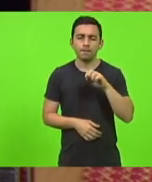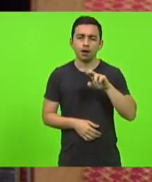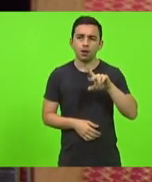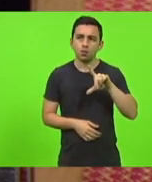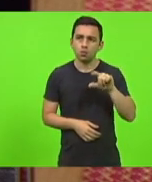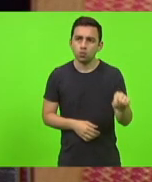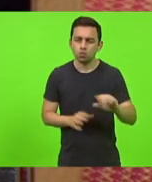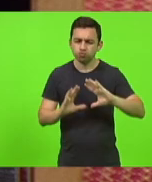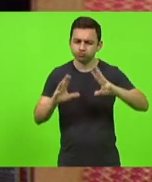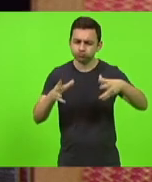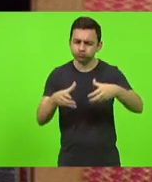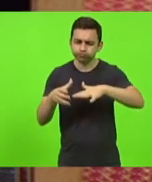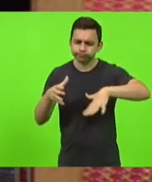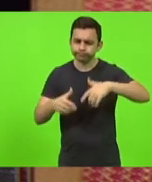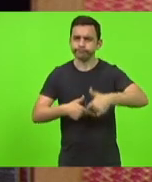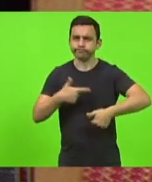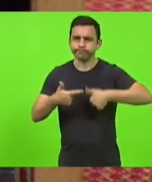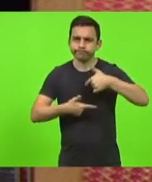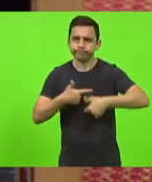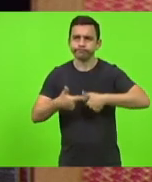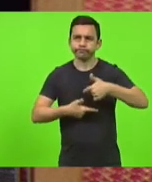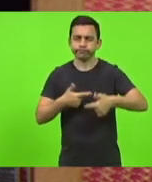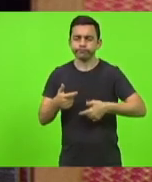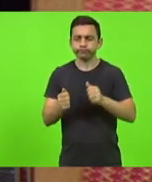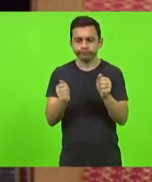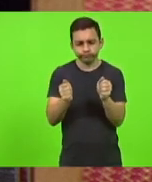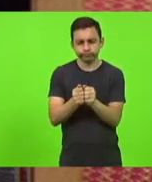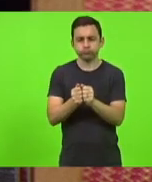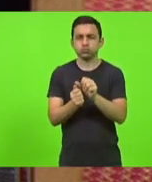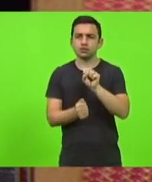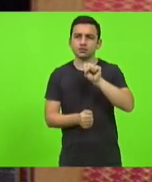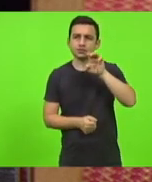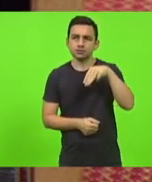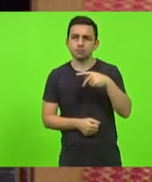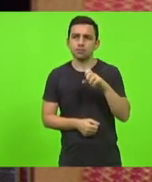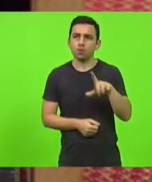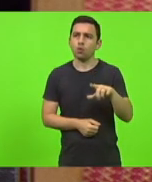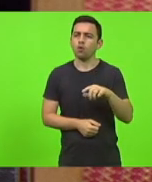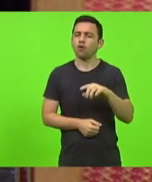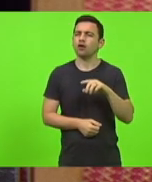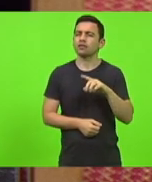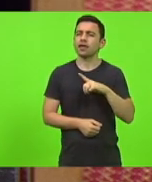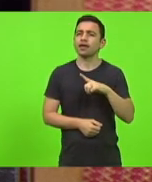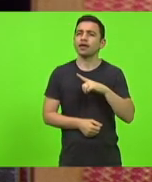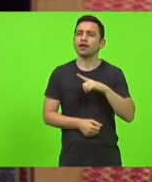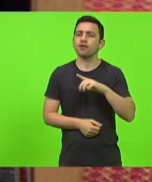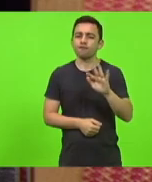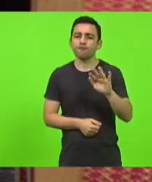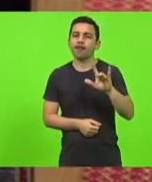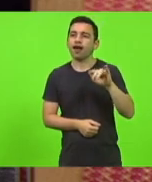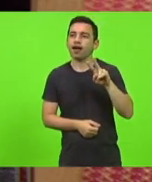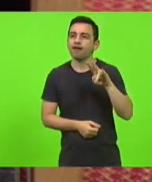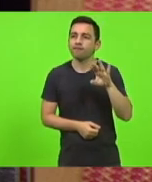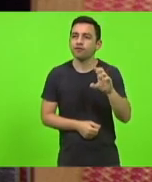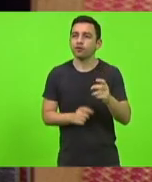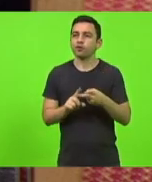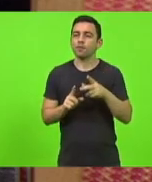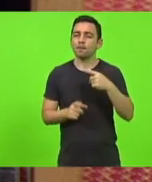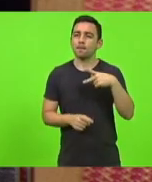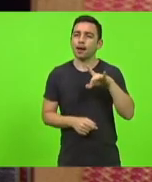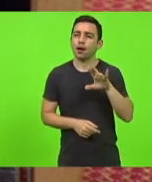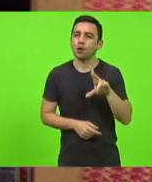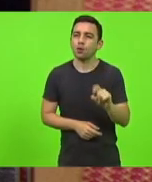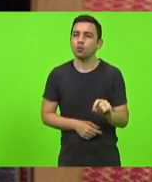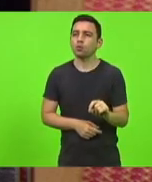equipe que está trabalhando agora com o Simpol. Então, o Flávio, o Paulo e o Elmar.